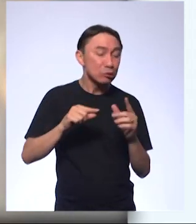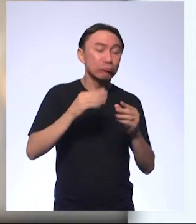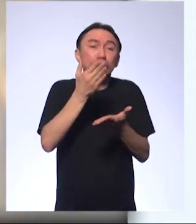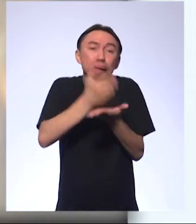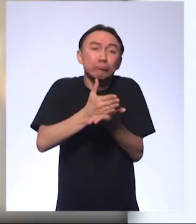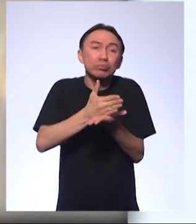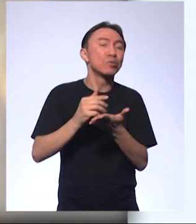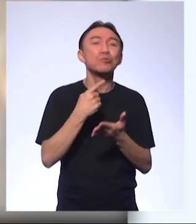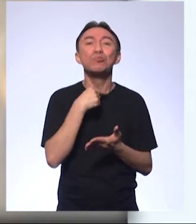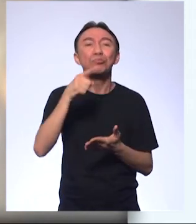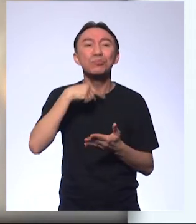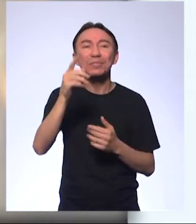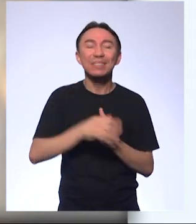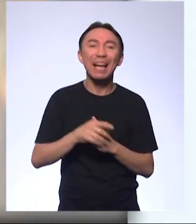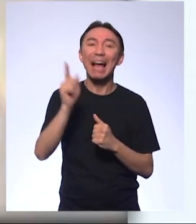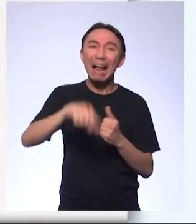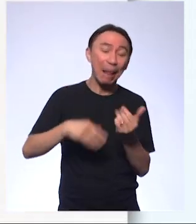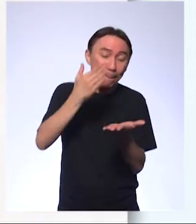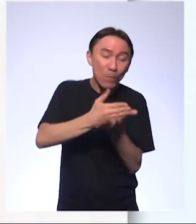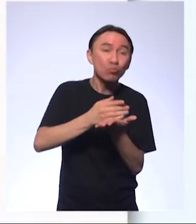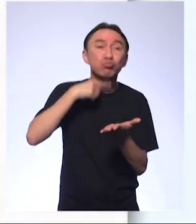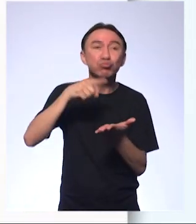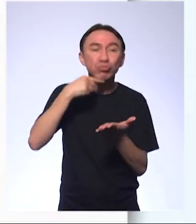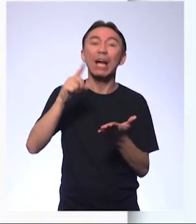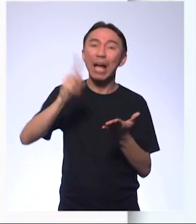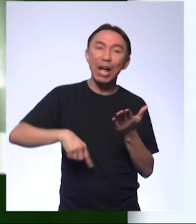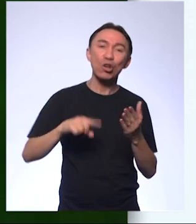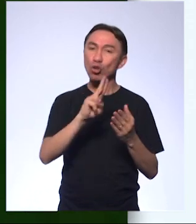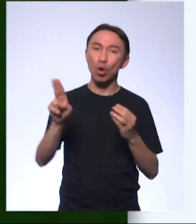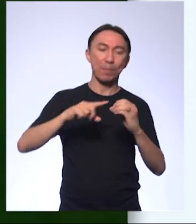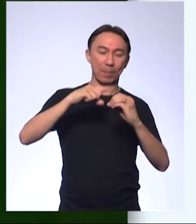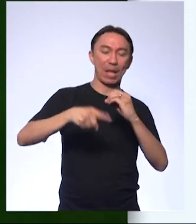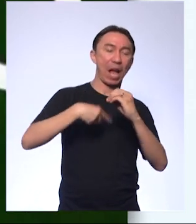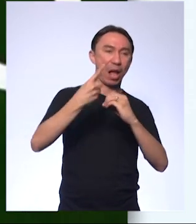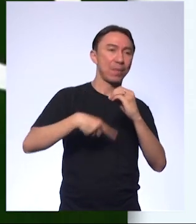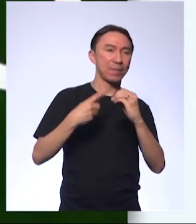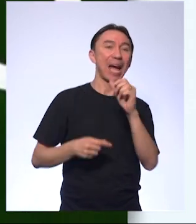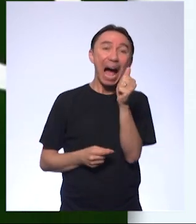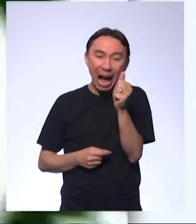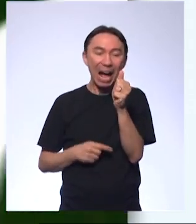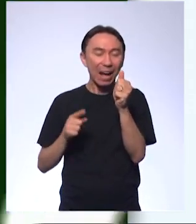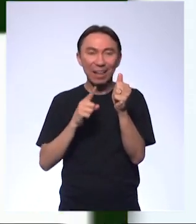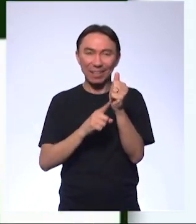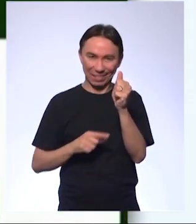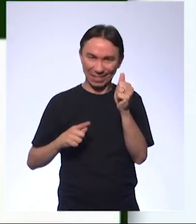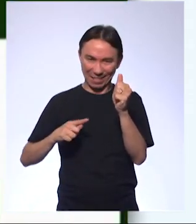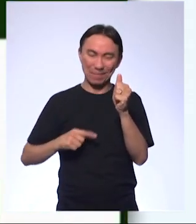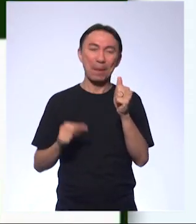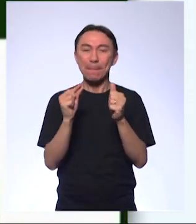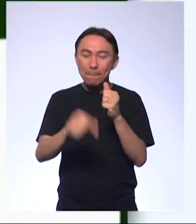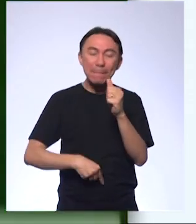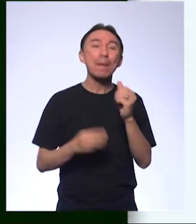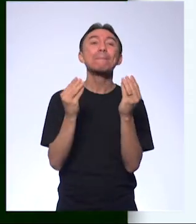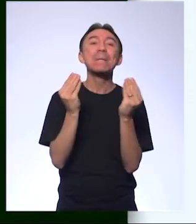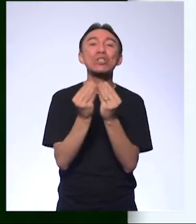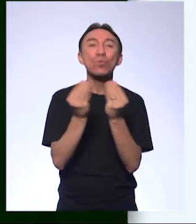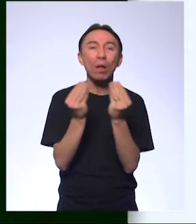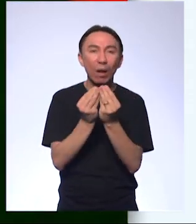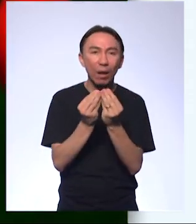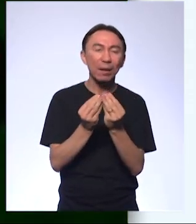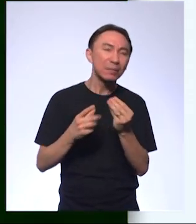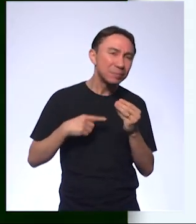a.C., os filósofos Demócrito e Leucipo formularam o conceito de que a matéria se desintegrava em unidades cada vez menores até chegar à